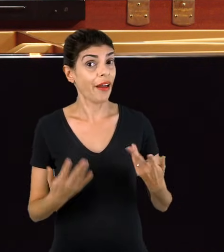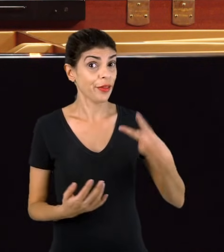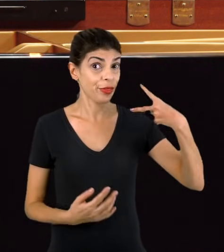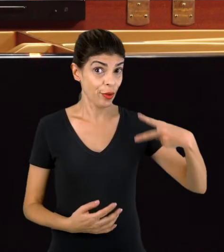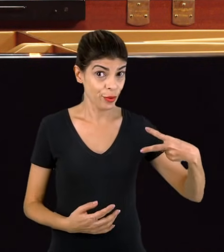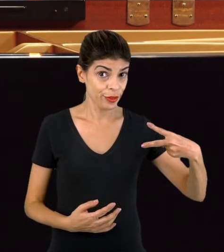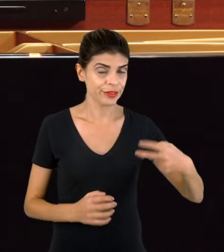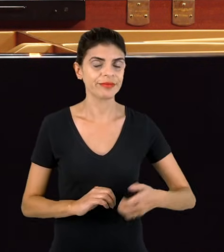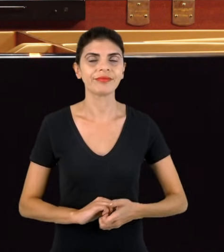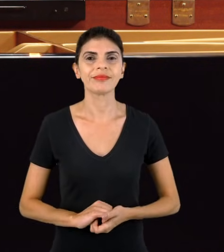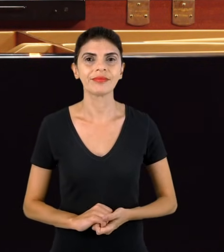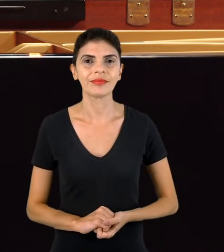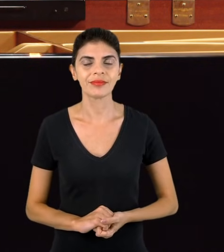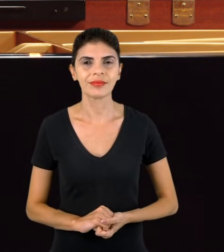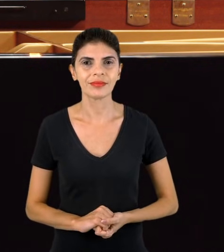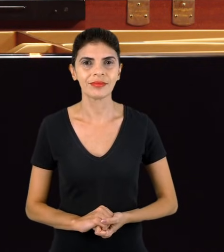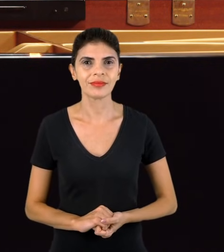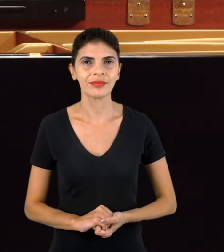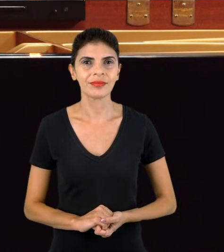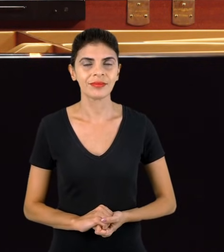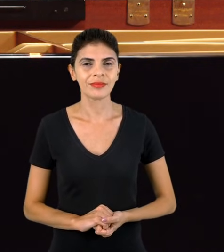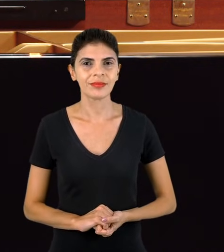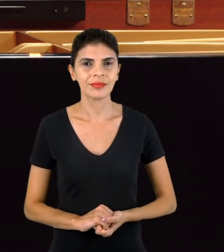E aí o 2.